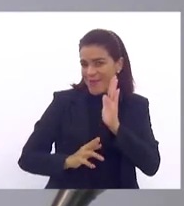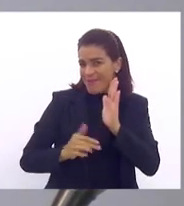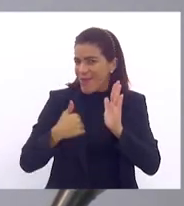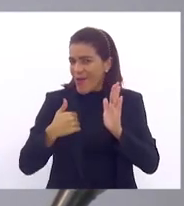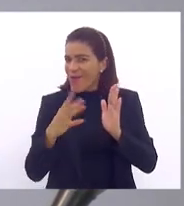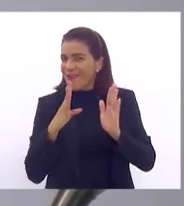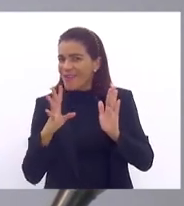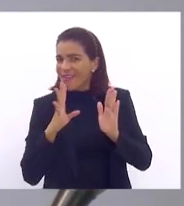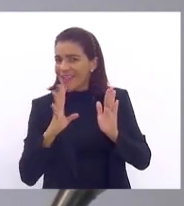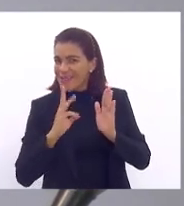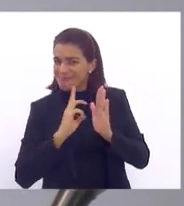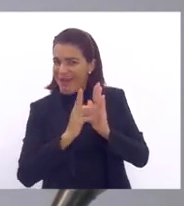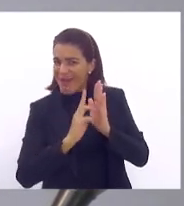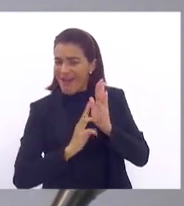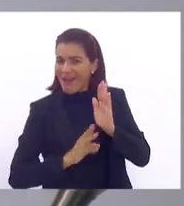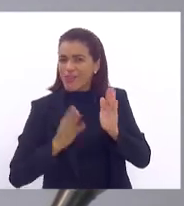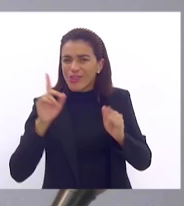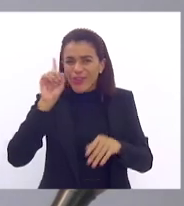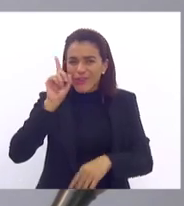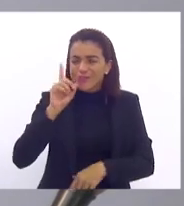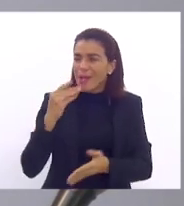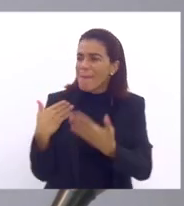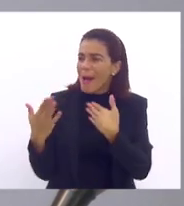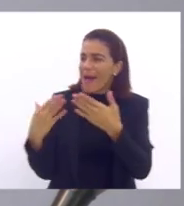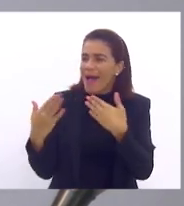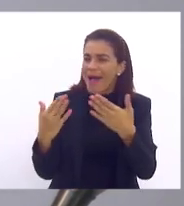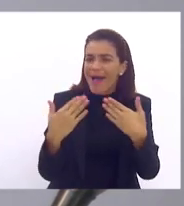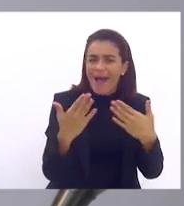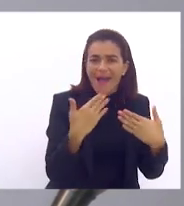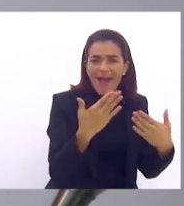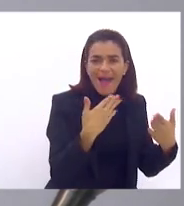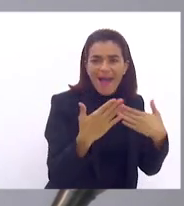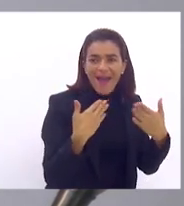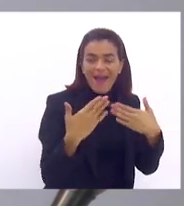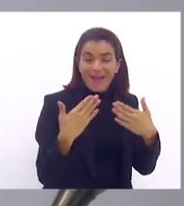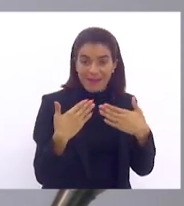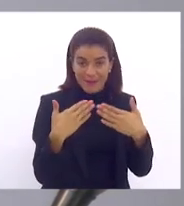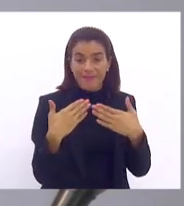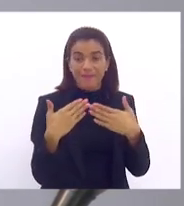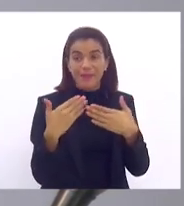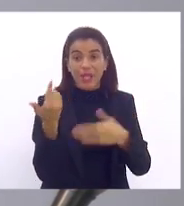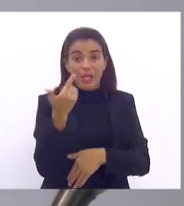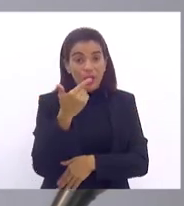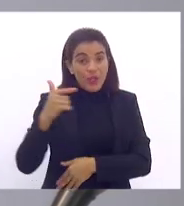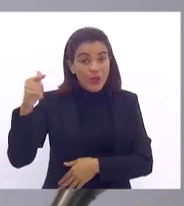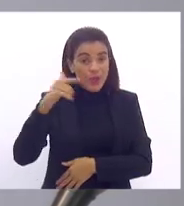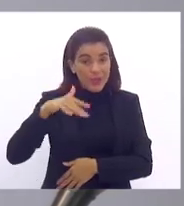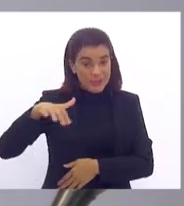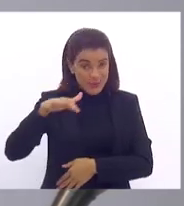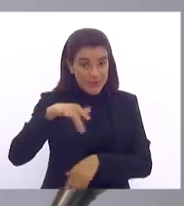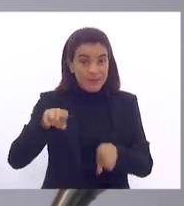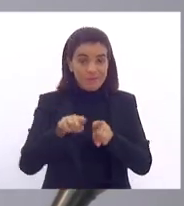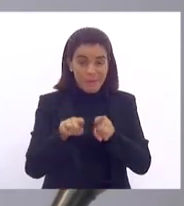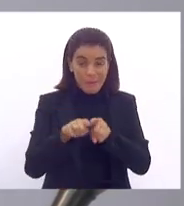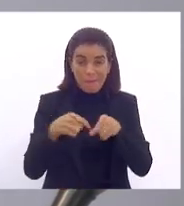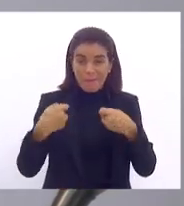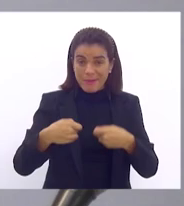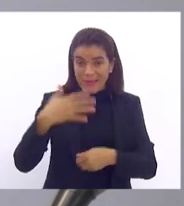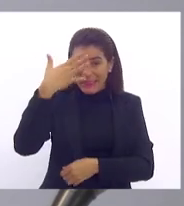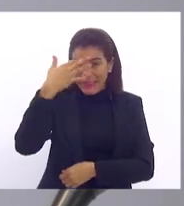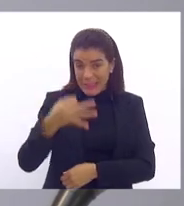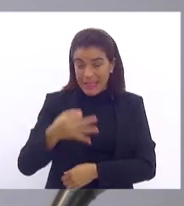você todos osas e a outraa que tem que ser entendido que a decisão